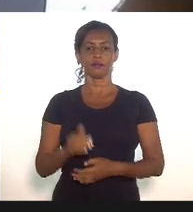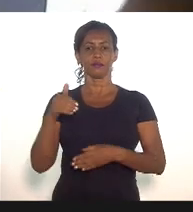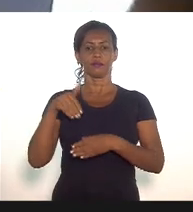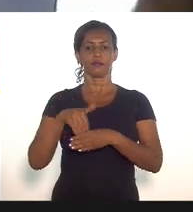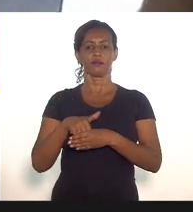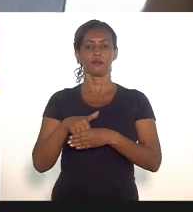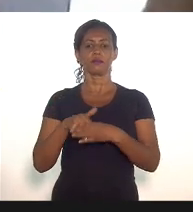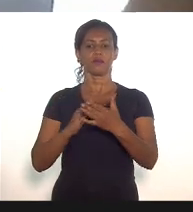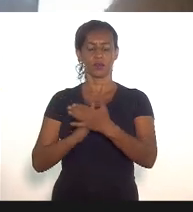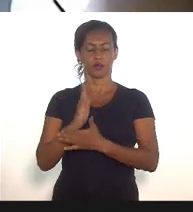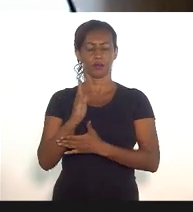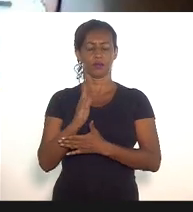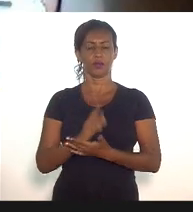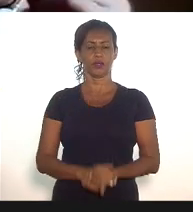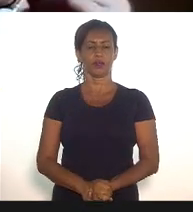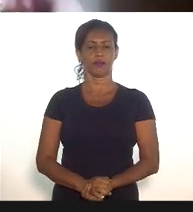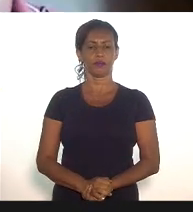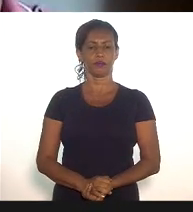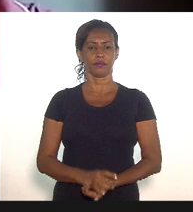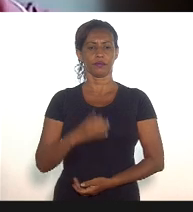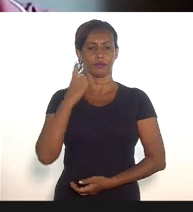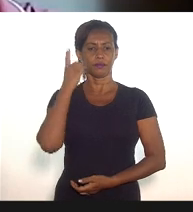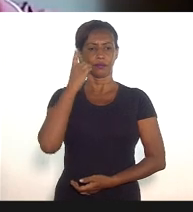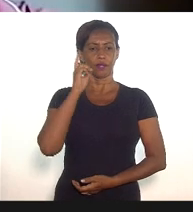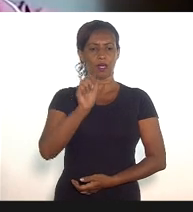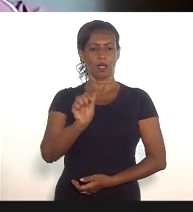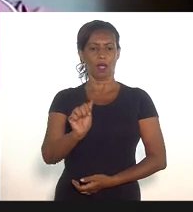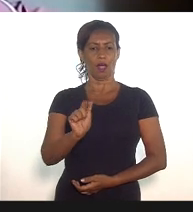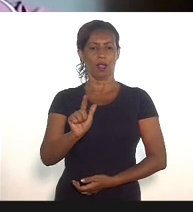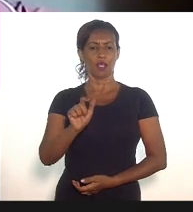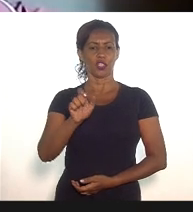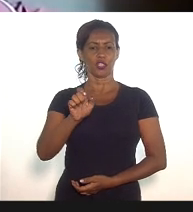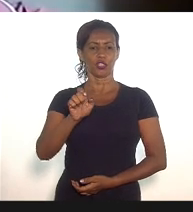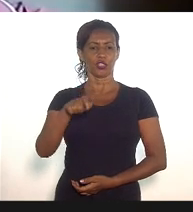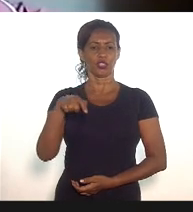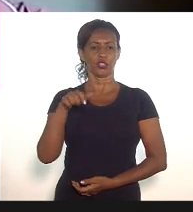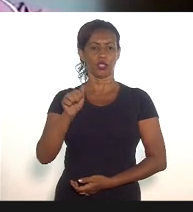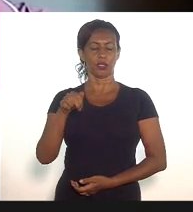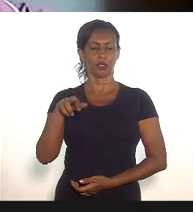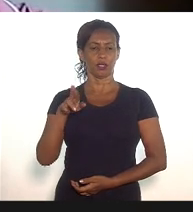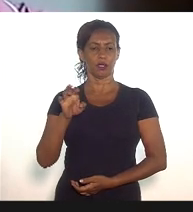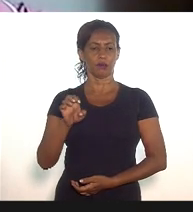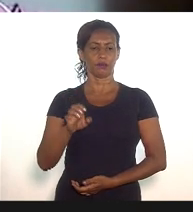Voto favoravelmente. Deputado Alexandre Freitas.